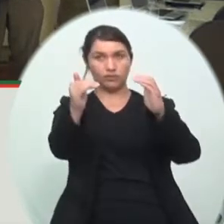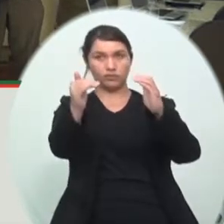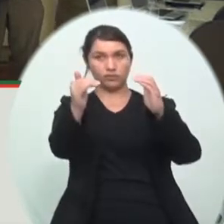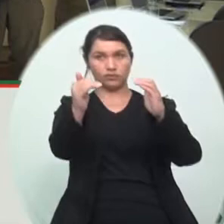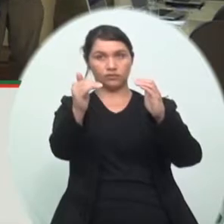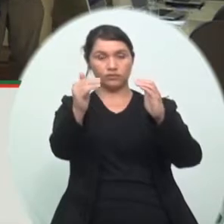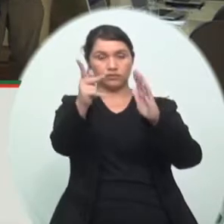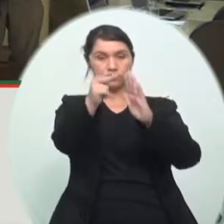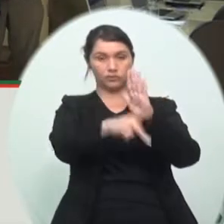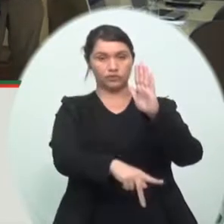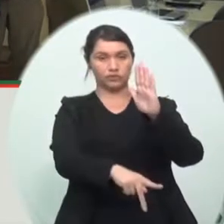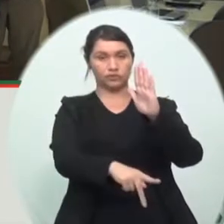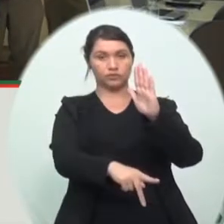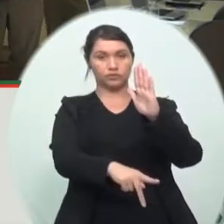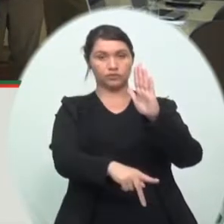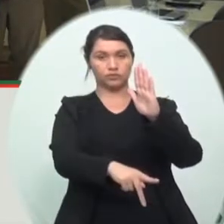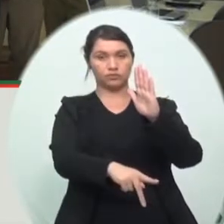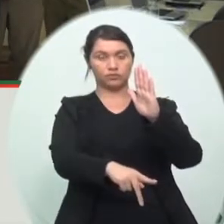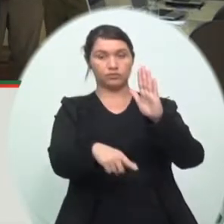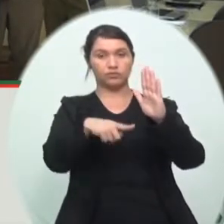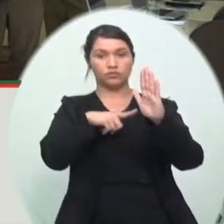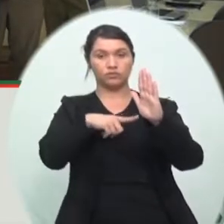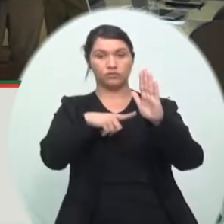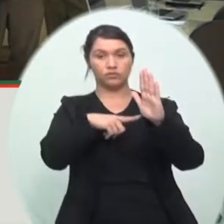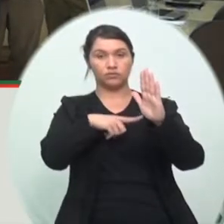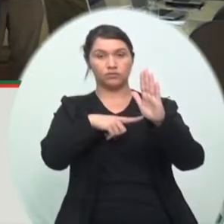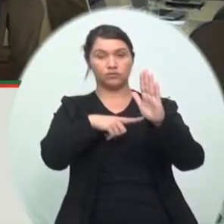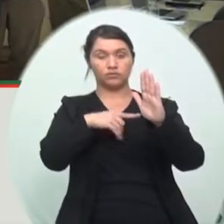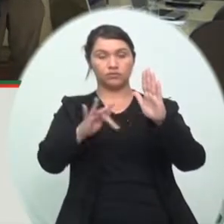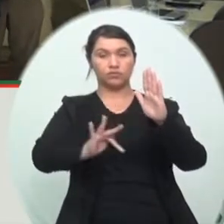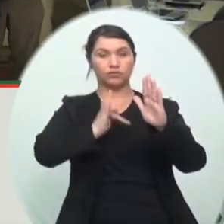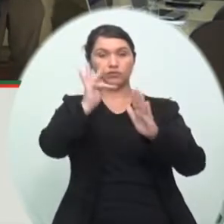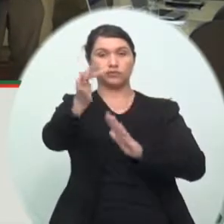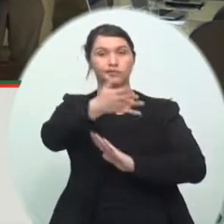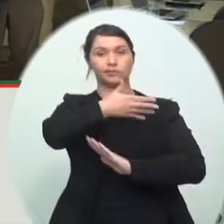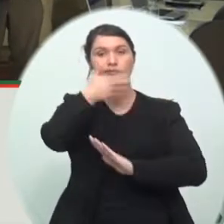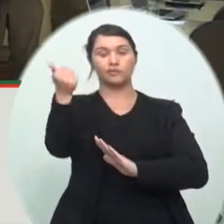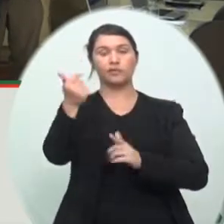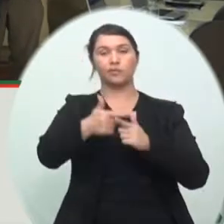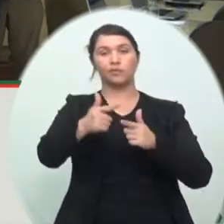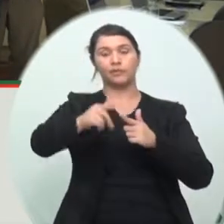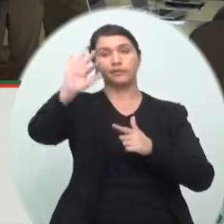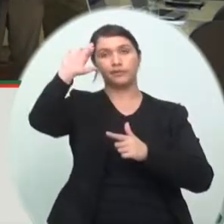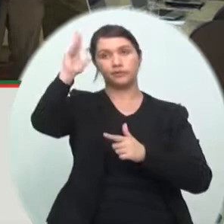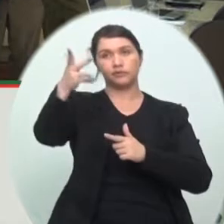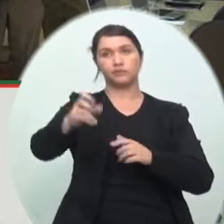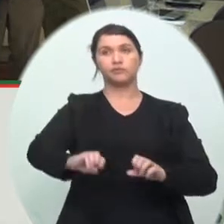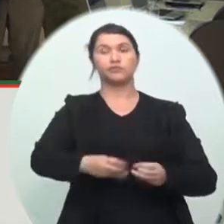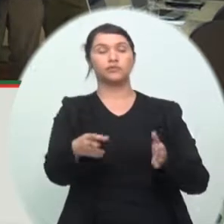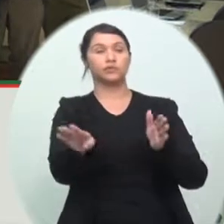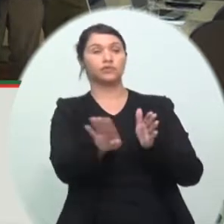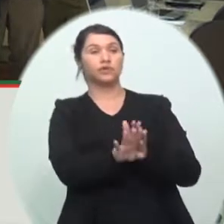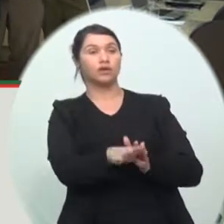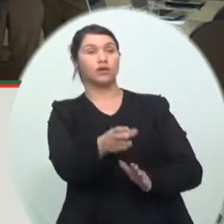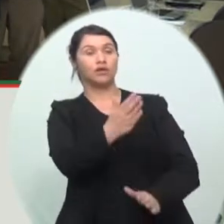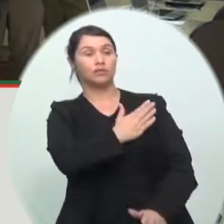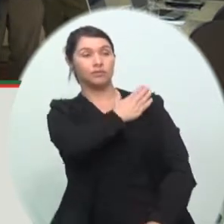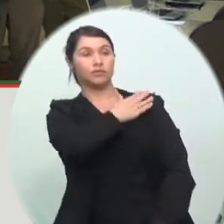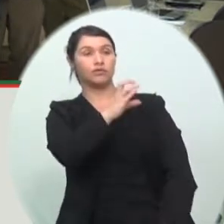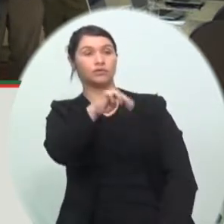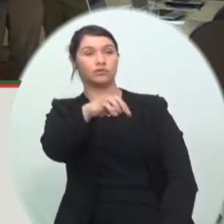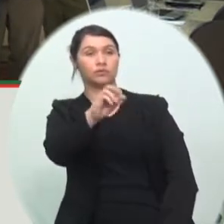algum projeto que vai dar o resultado diante do nosso maior problema. Isso eu chegava lá para o Moreno, para o M. Rodrigues, todo